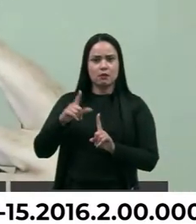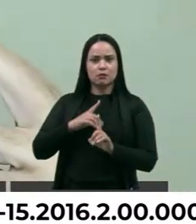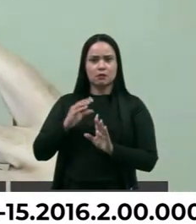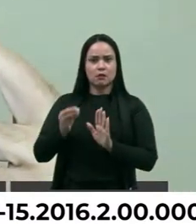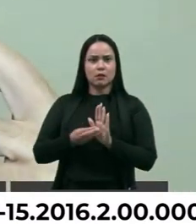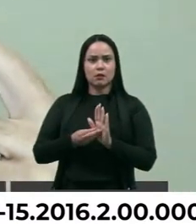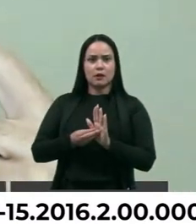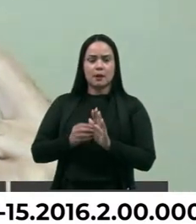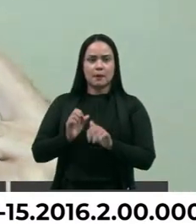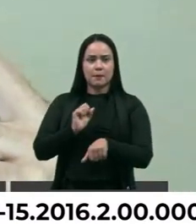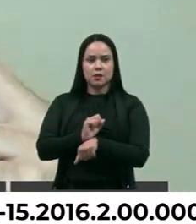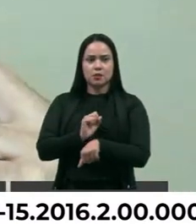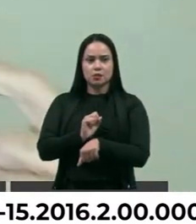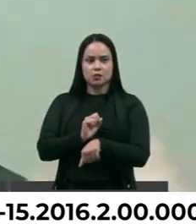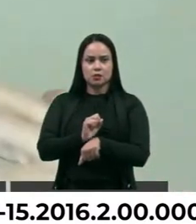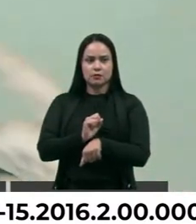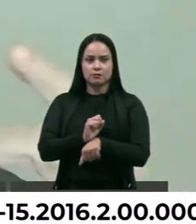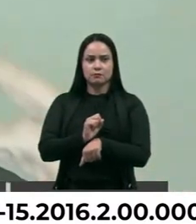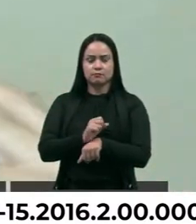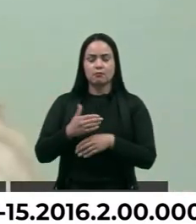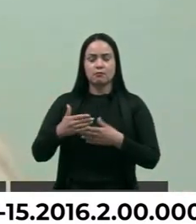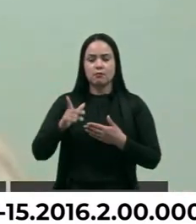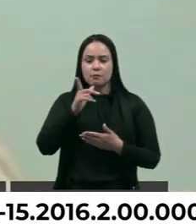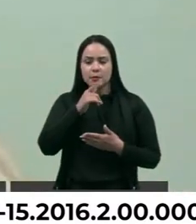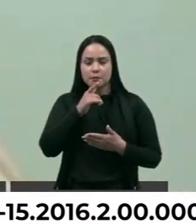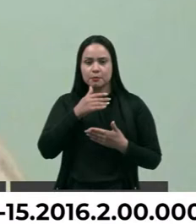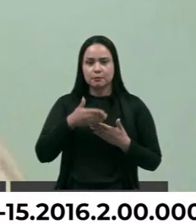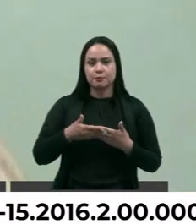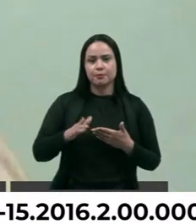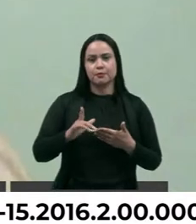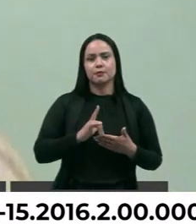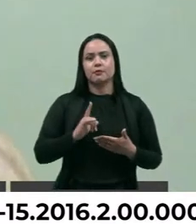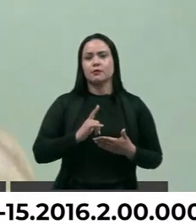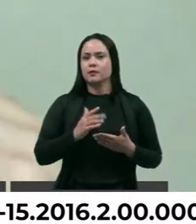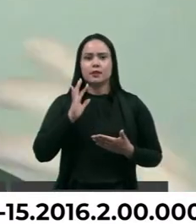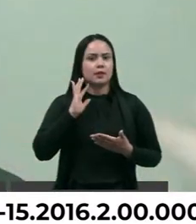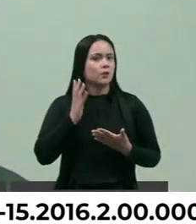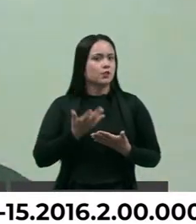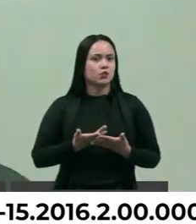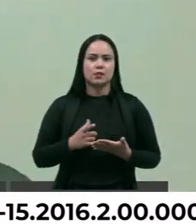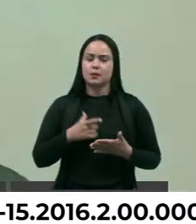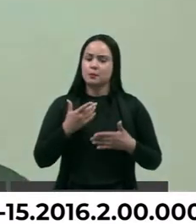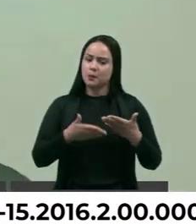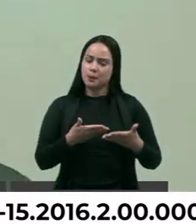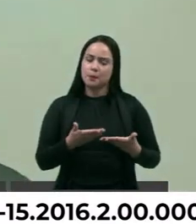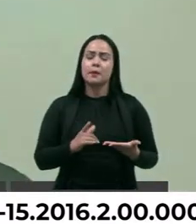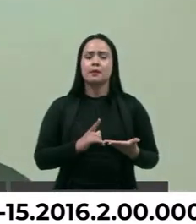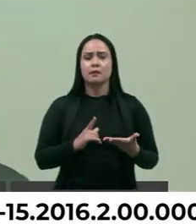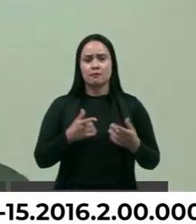de impedir a postergação indefinida dos procedimentos, implica na